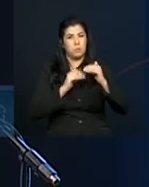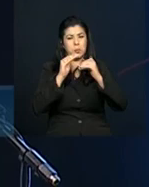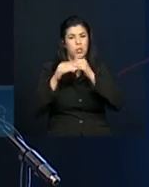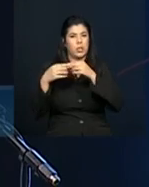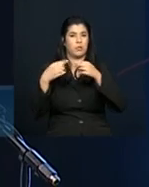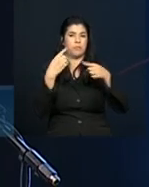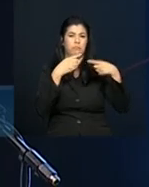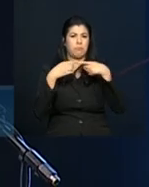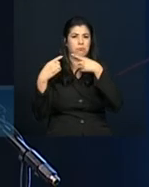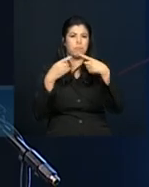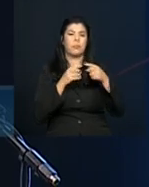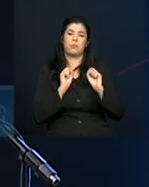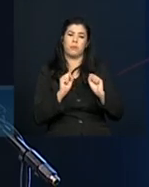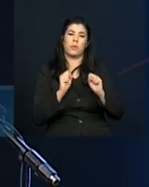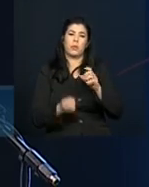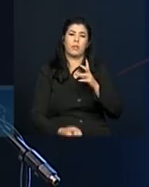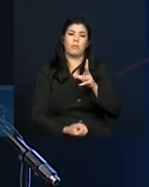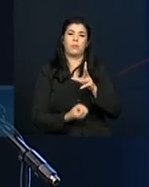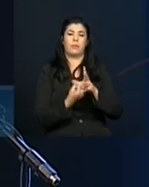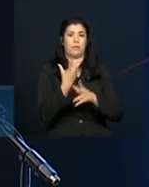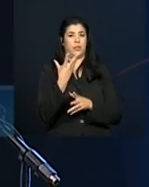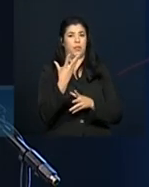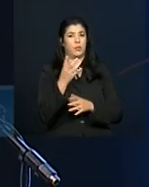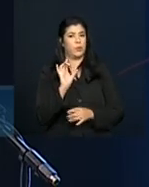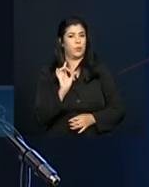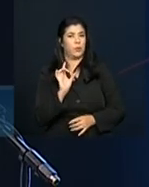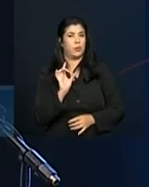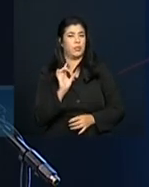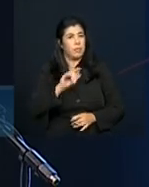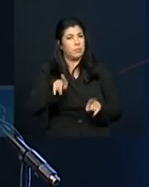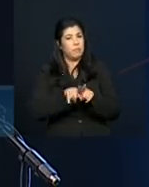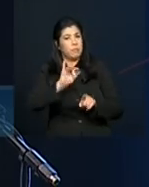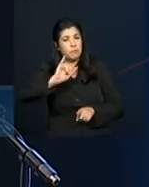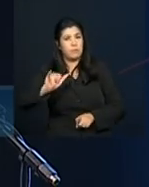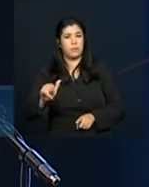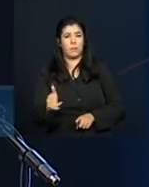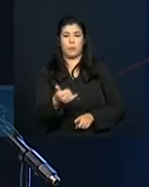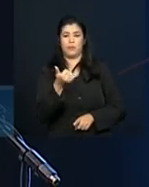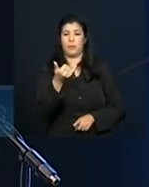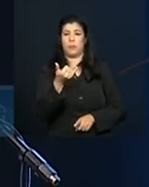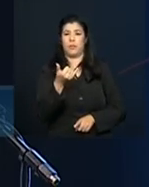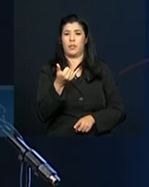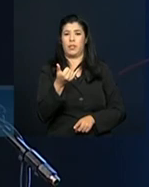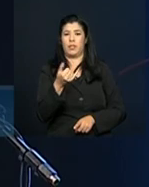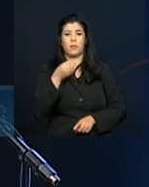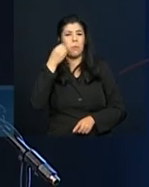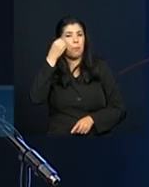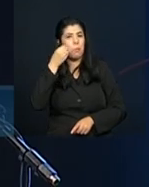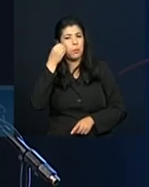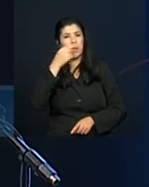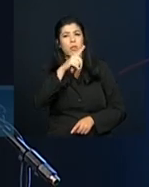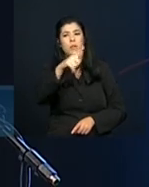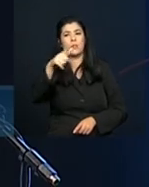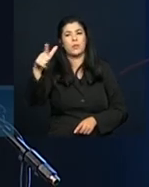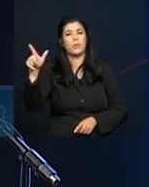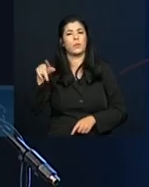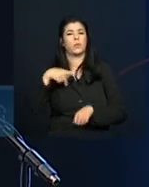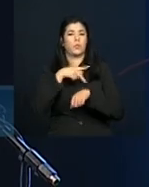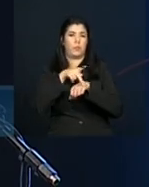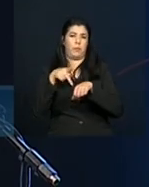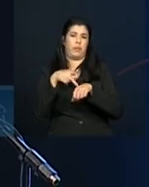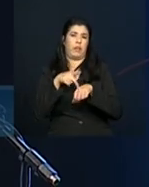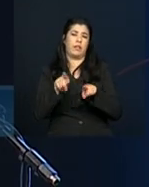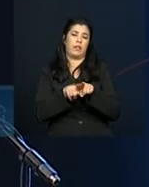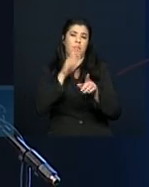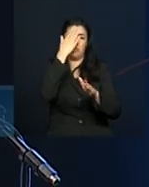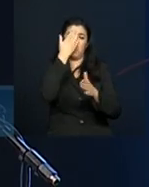dessa discussão a gente pode gerar, não só a gente pode aproveitar muito das experiências de outros países, como eu